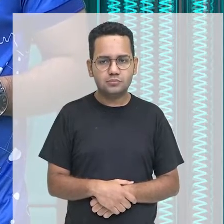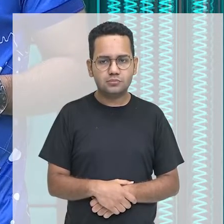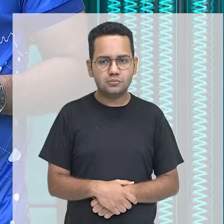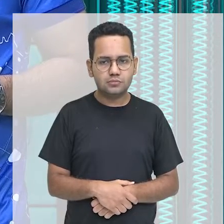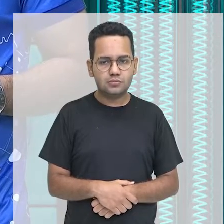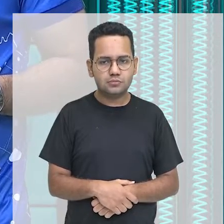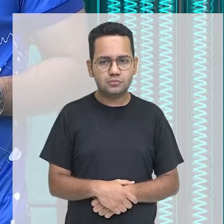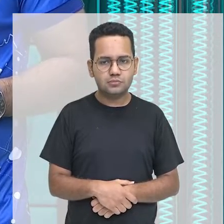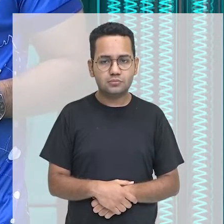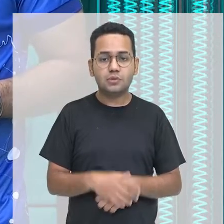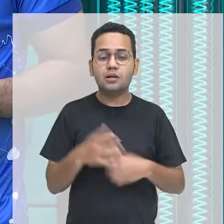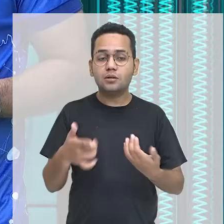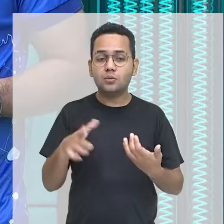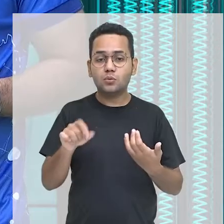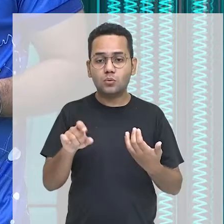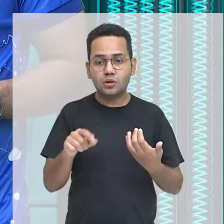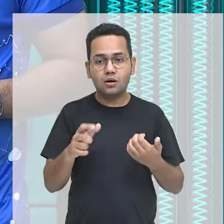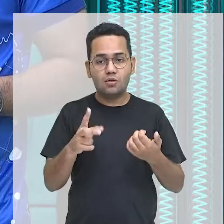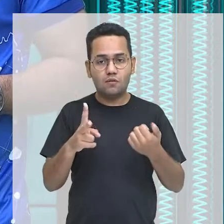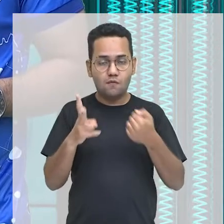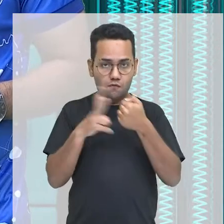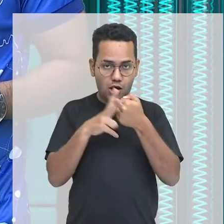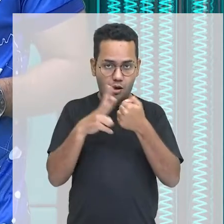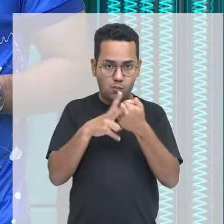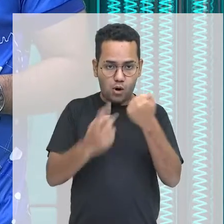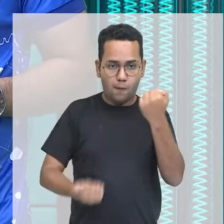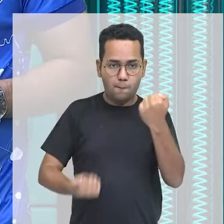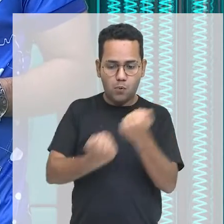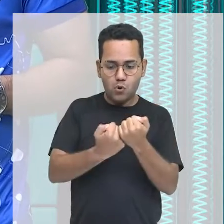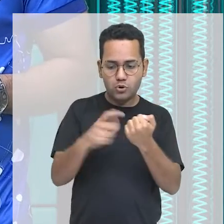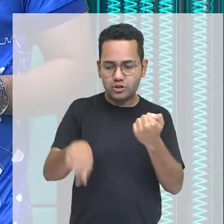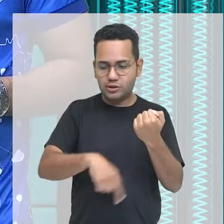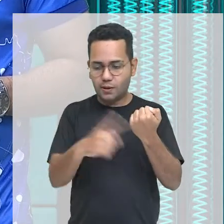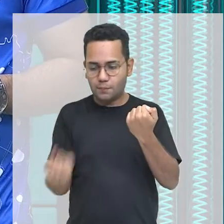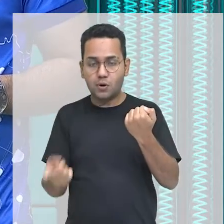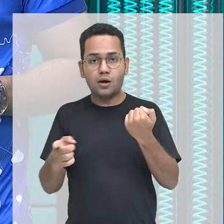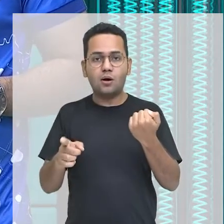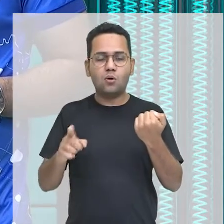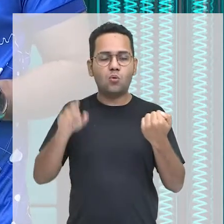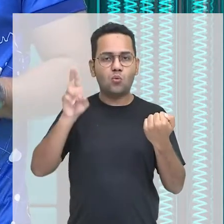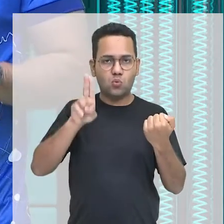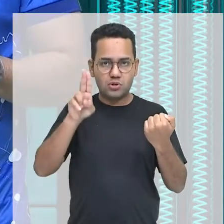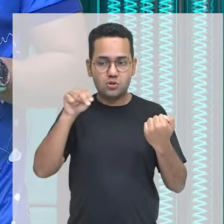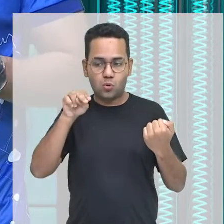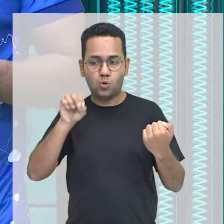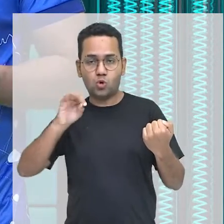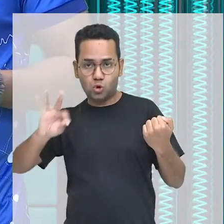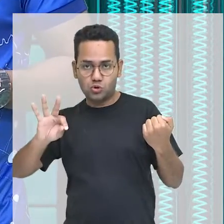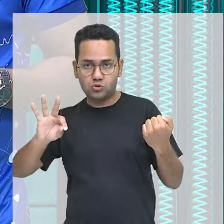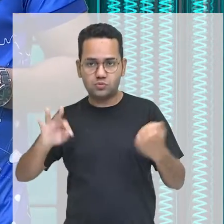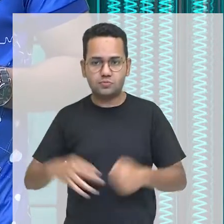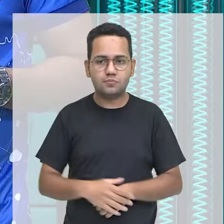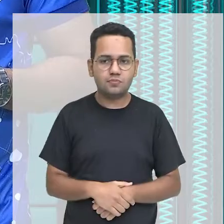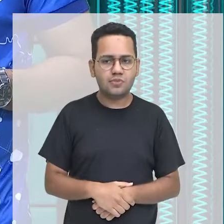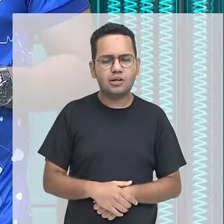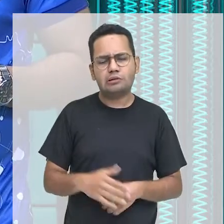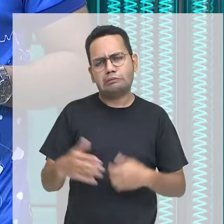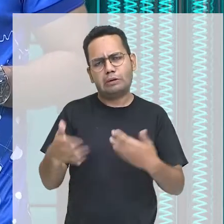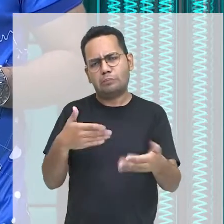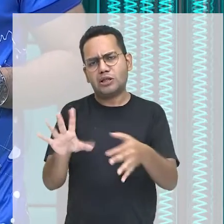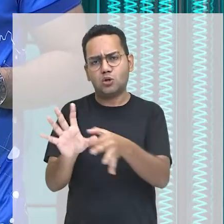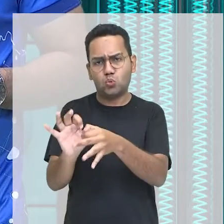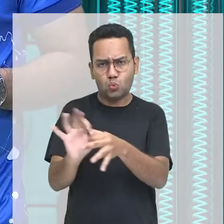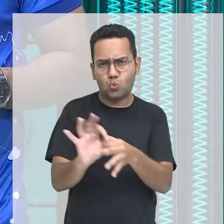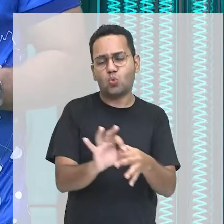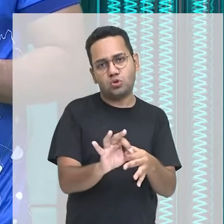estará após o verbo auxiliar, tá certo? Sempre após o verbo auxiliar. Independente da situação, o not